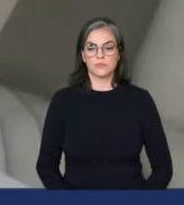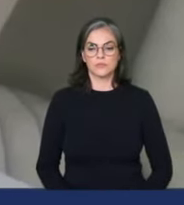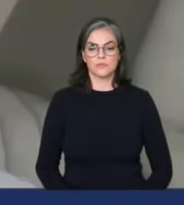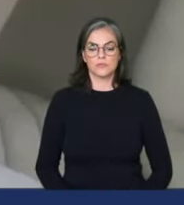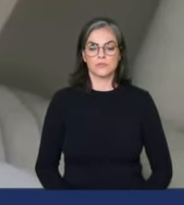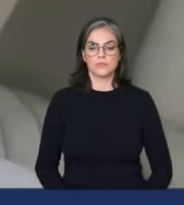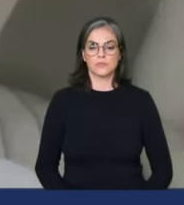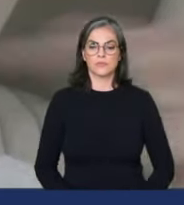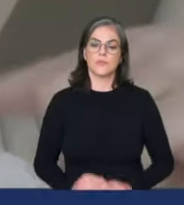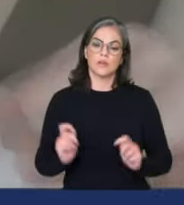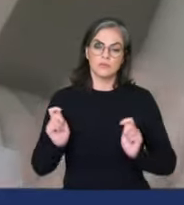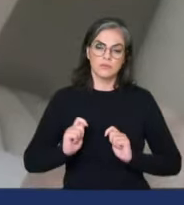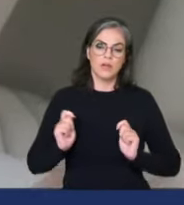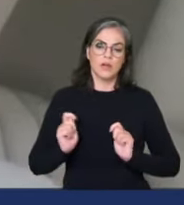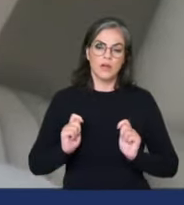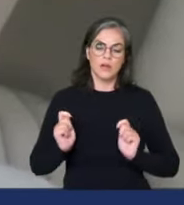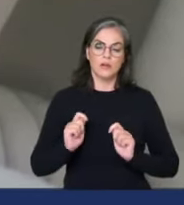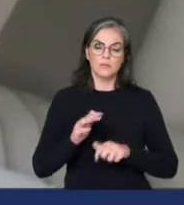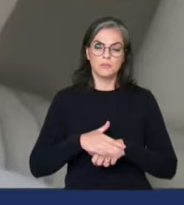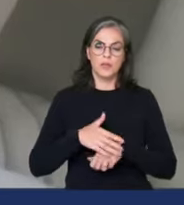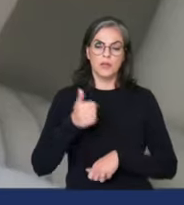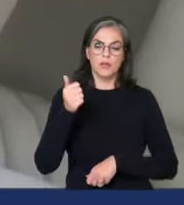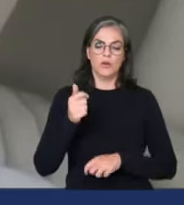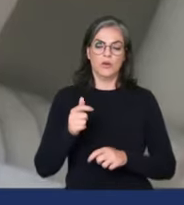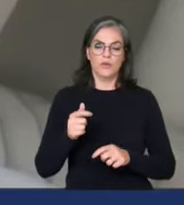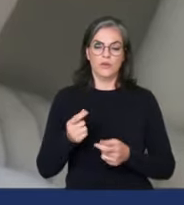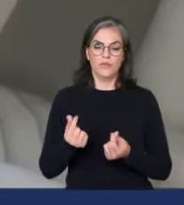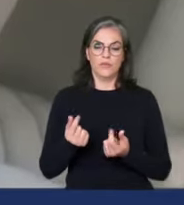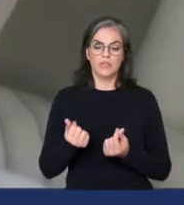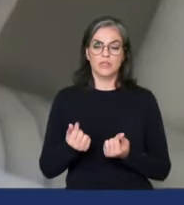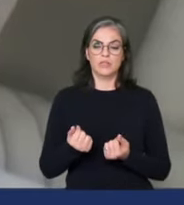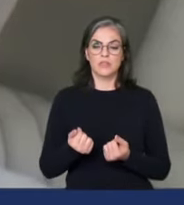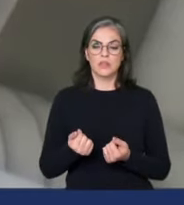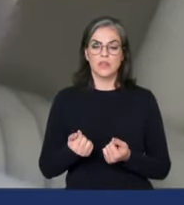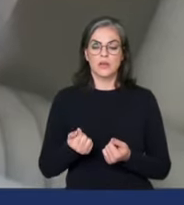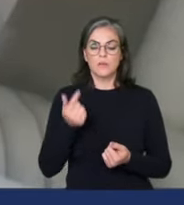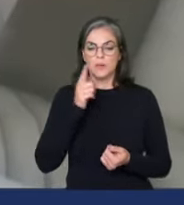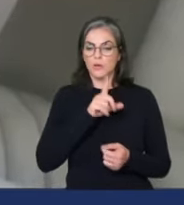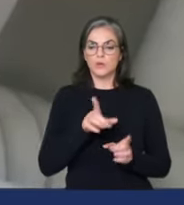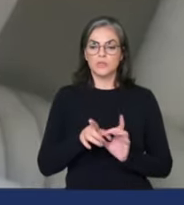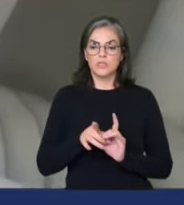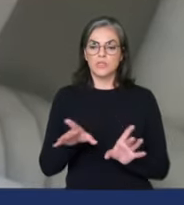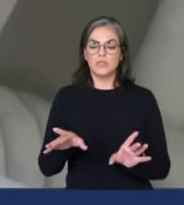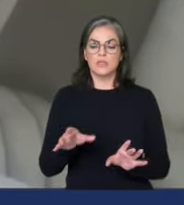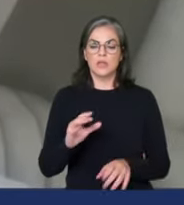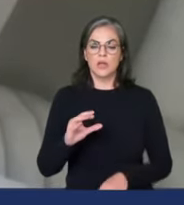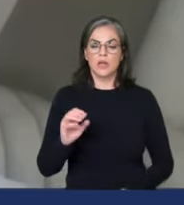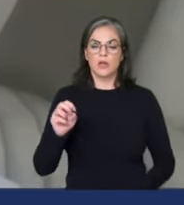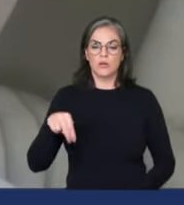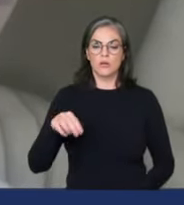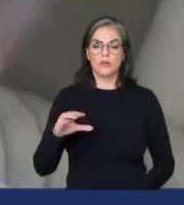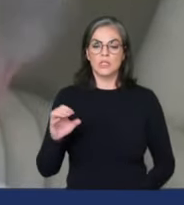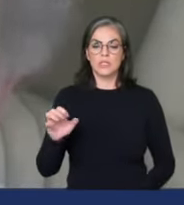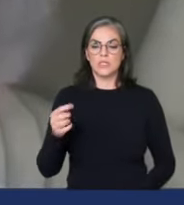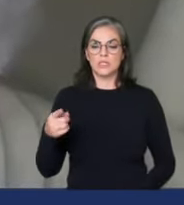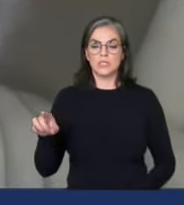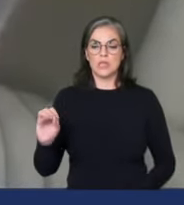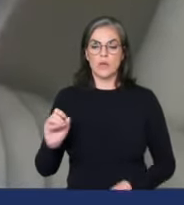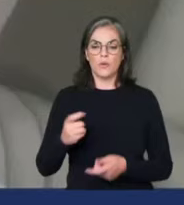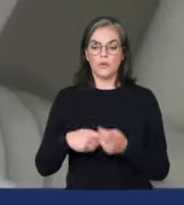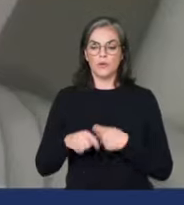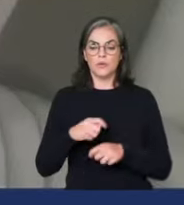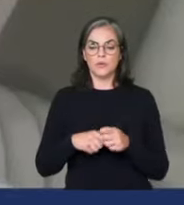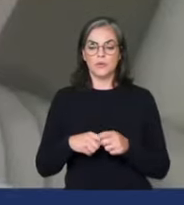Aí você abre um espaço para dar concessão, subvenção econômica. Porque a